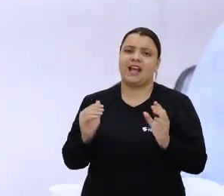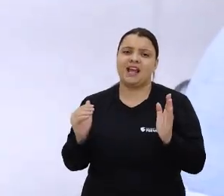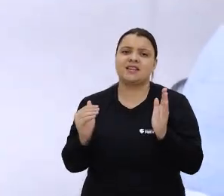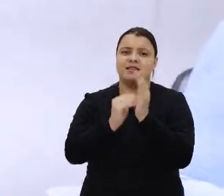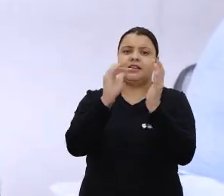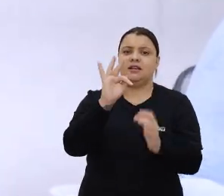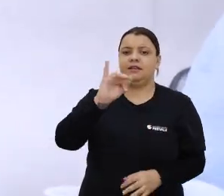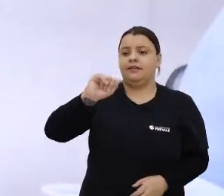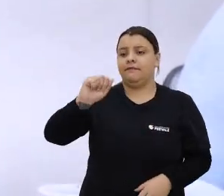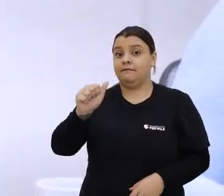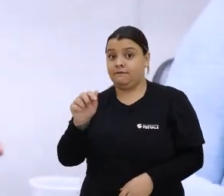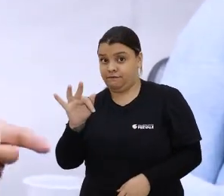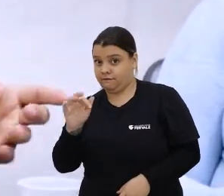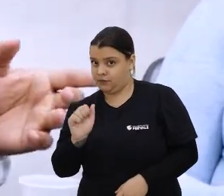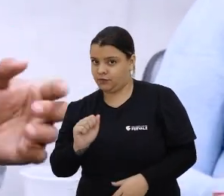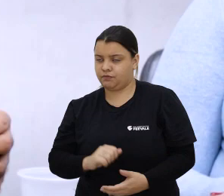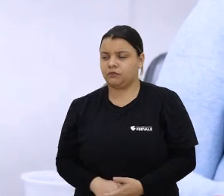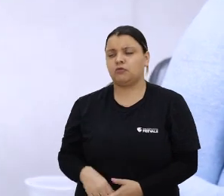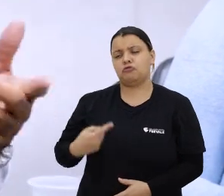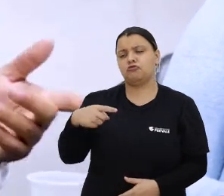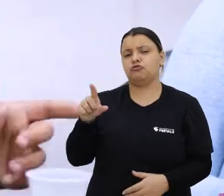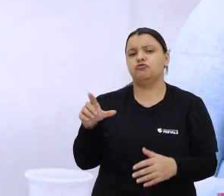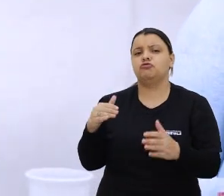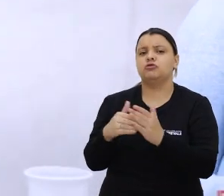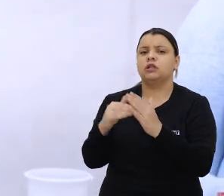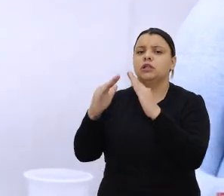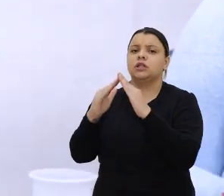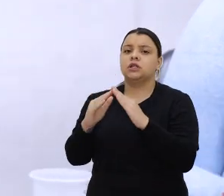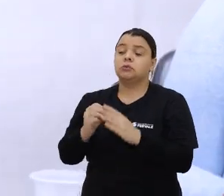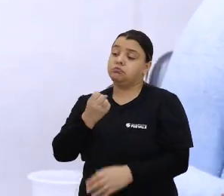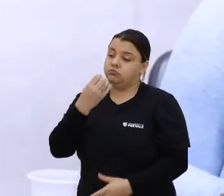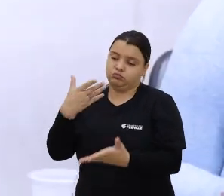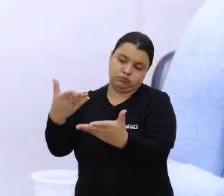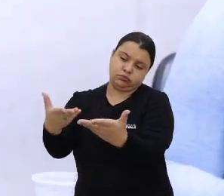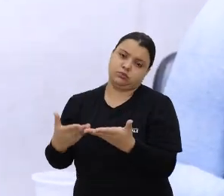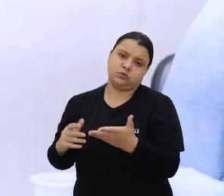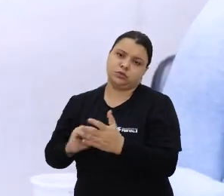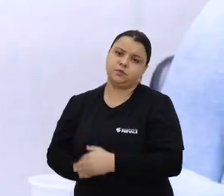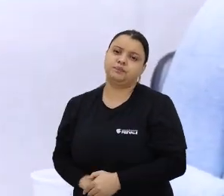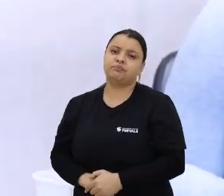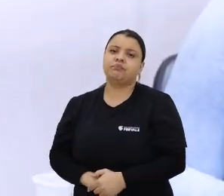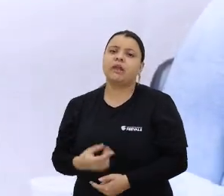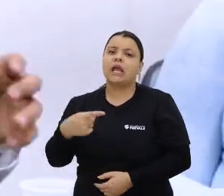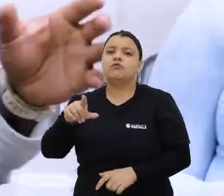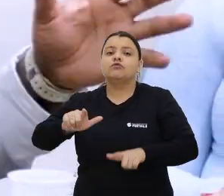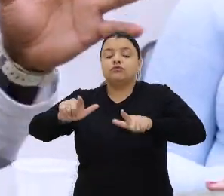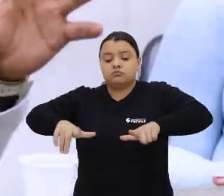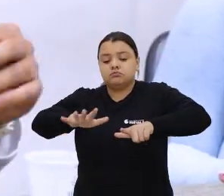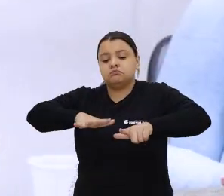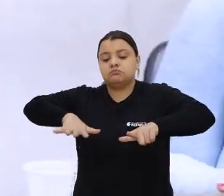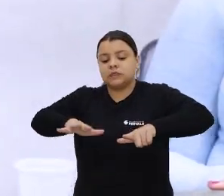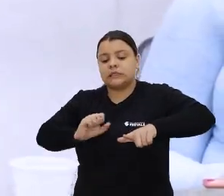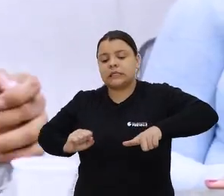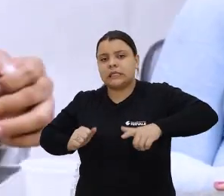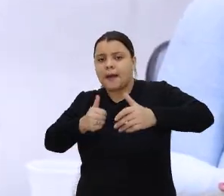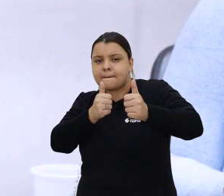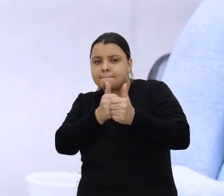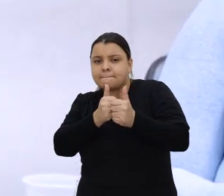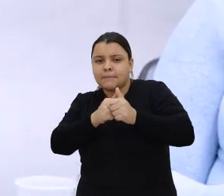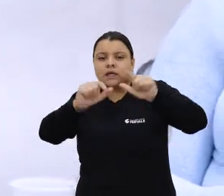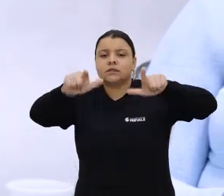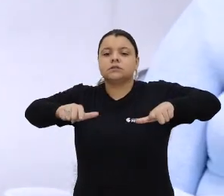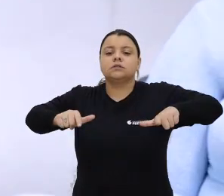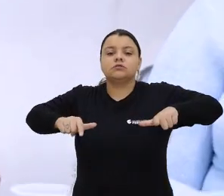FIFA. Cheguei na casa dele, fui bem recebido, fui para uma sala onde era perto de uma sacada, assim, ele me